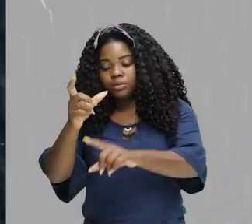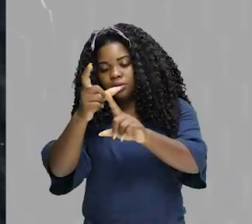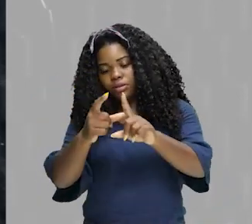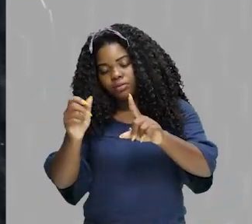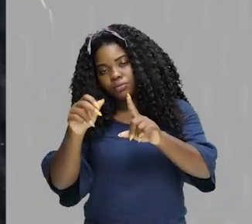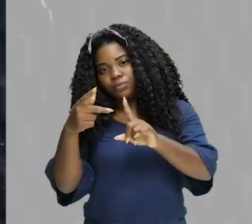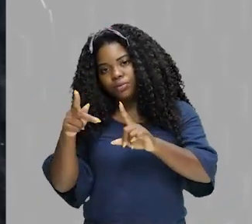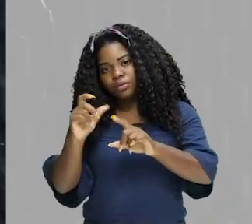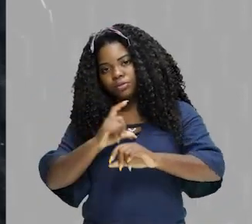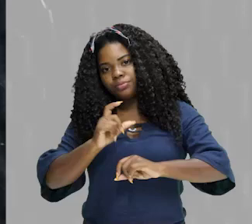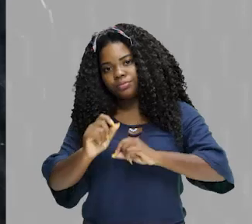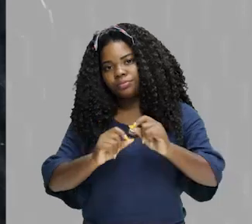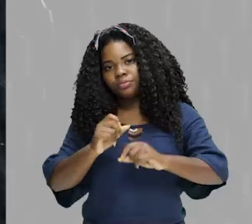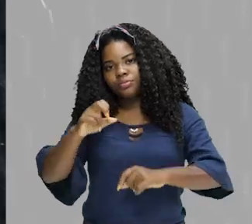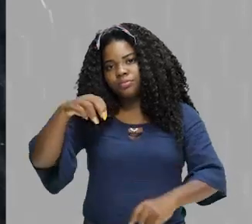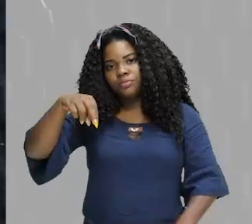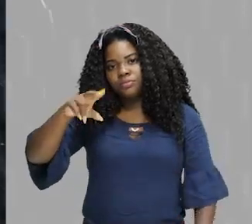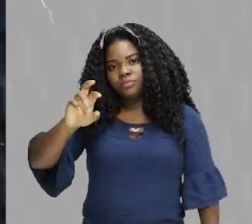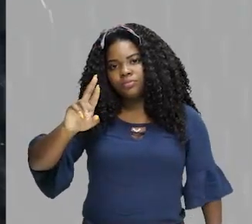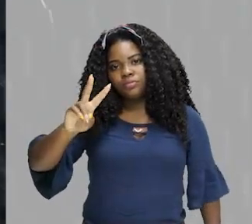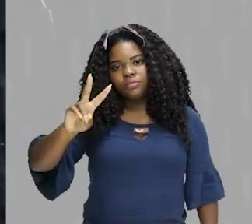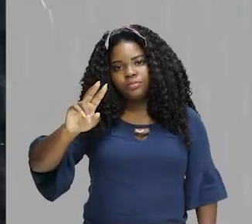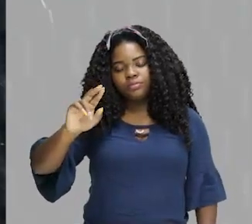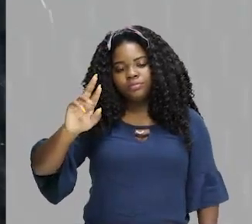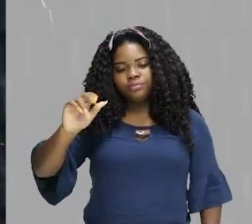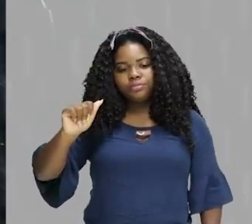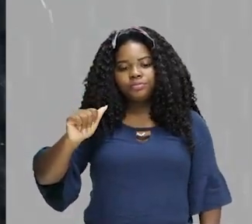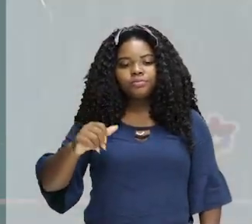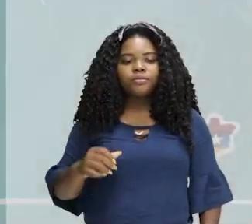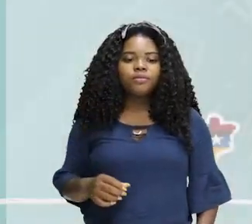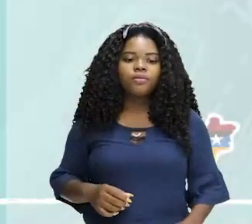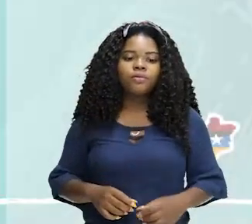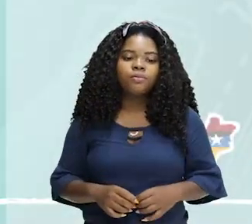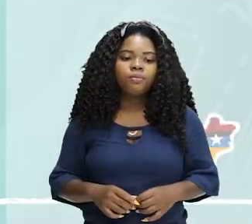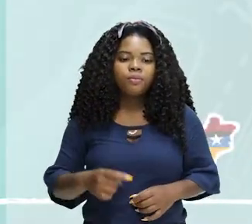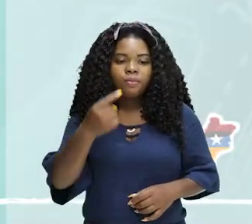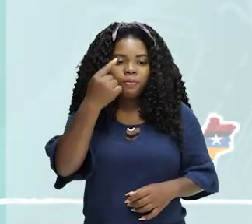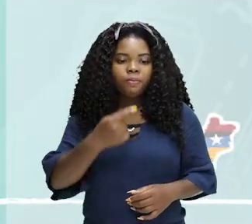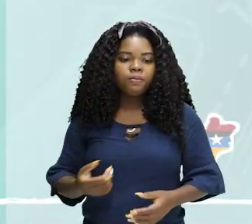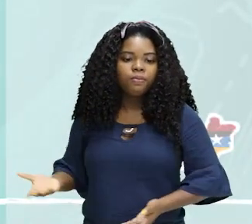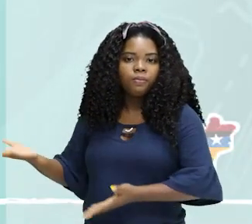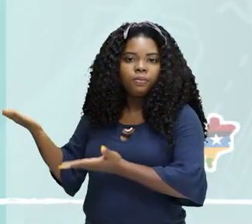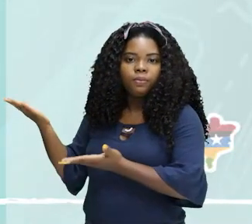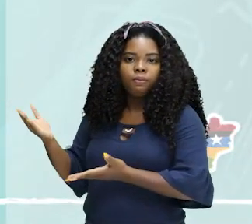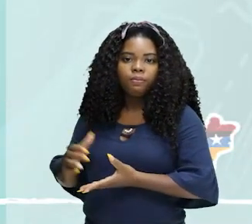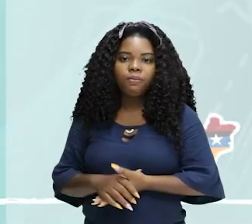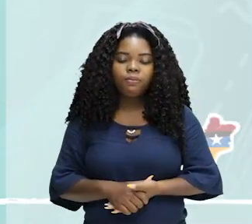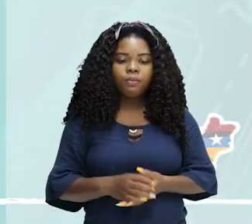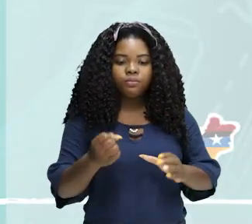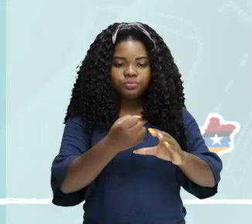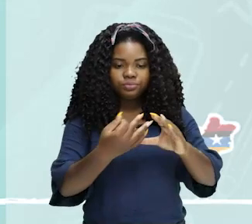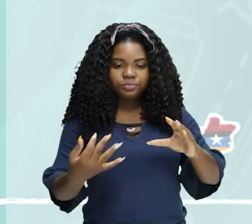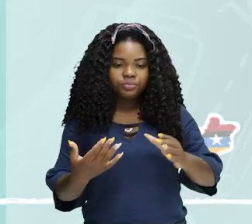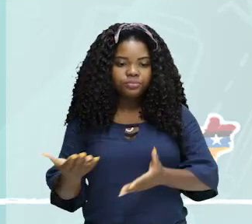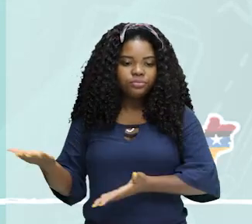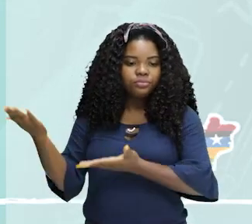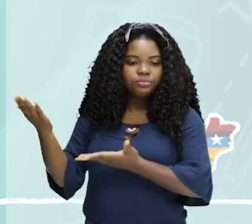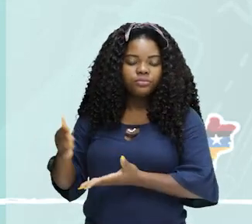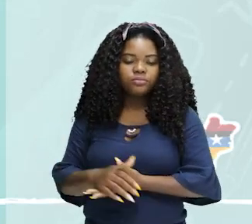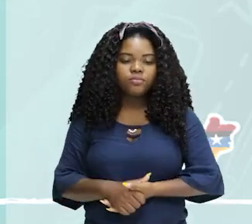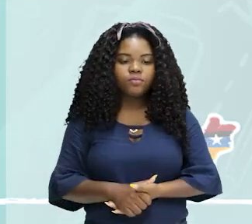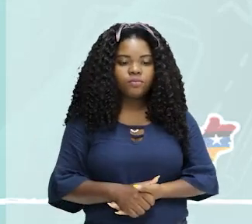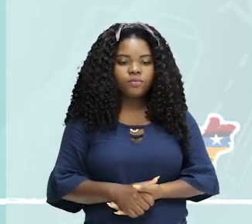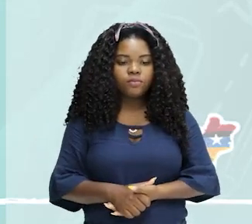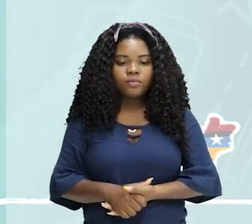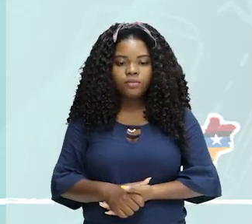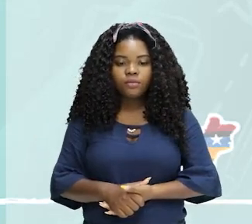deles têm as nervuras paralelas, certo, pessoal? Olha aqui, ó. Essas são as características das